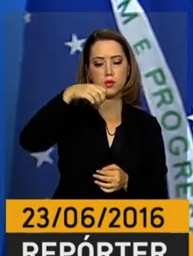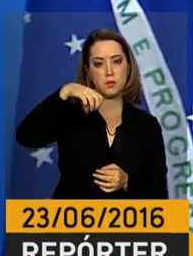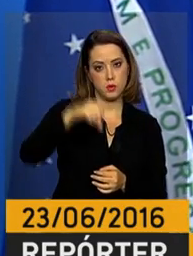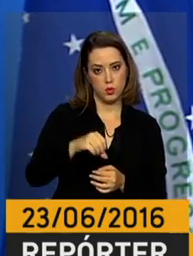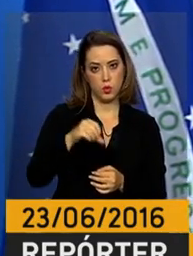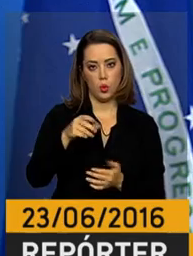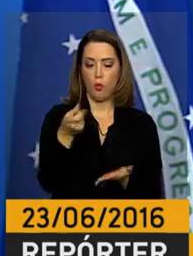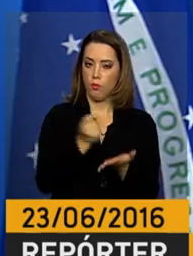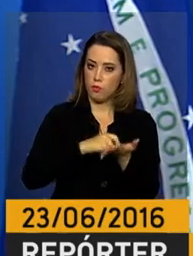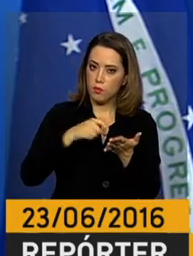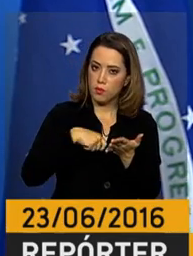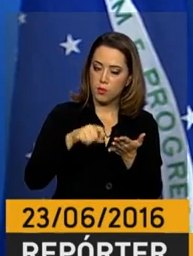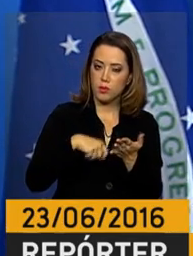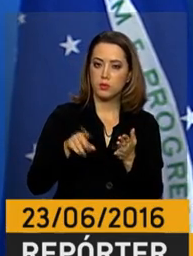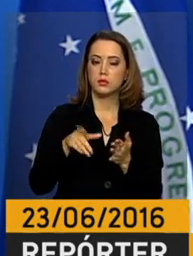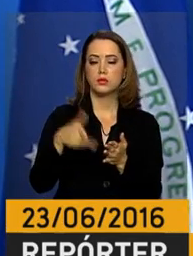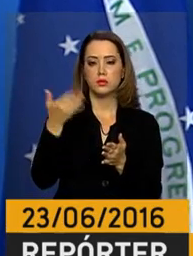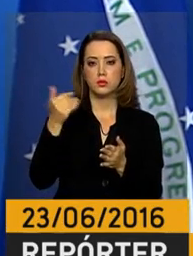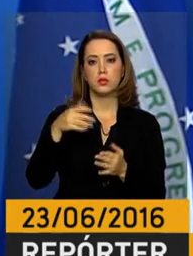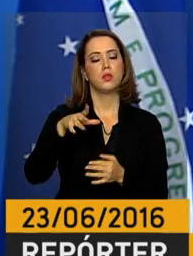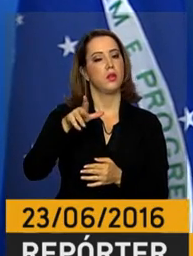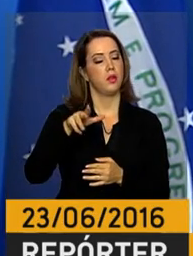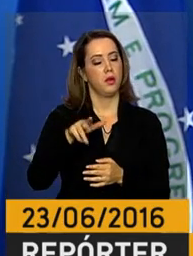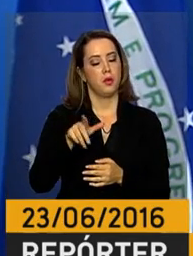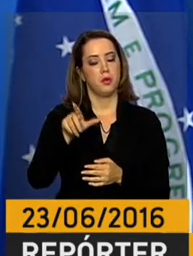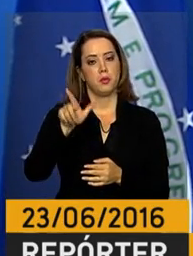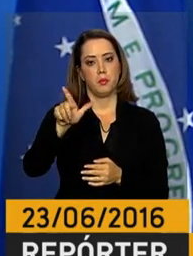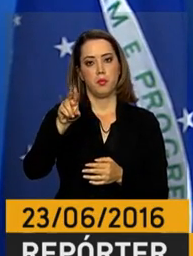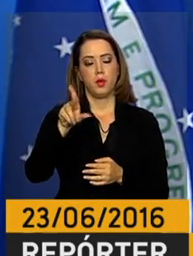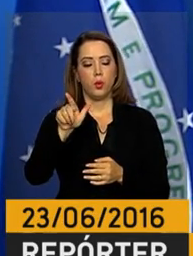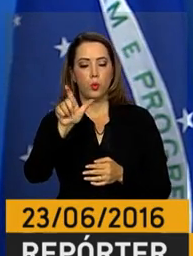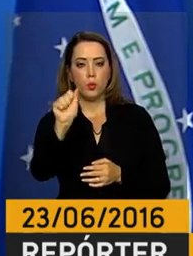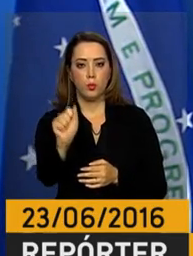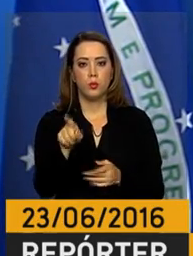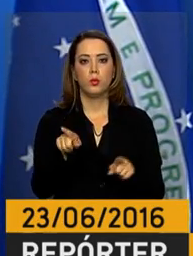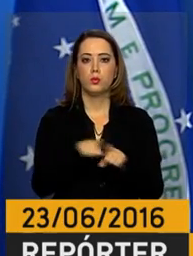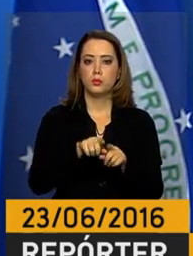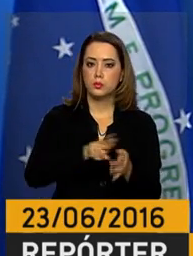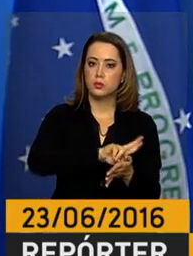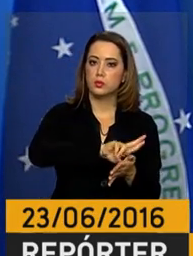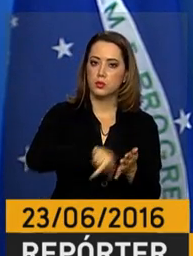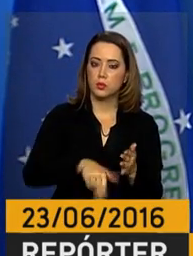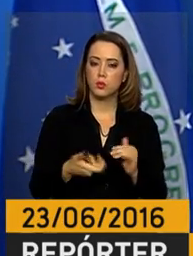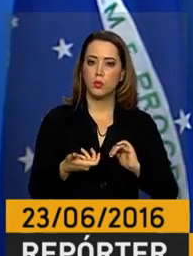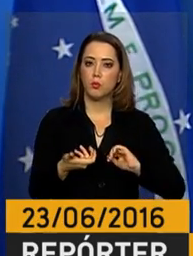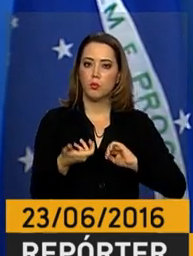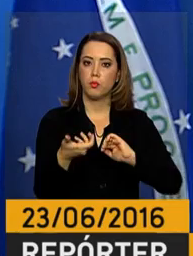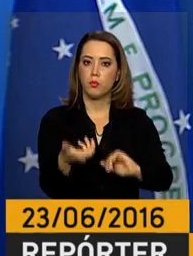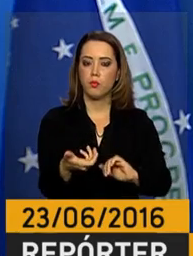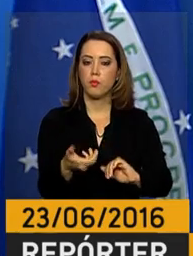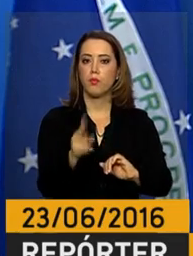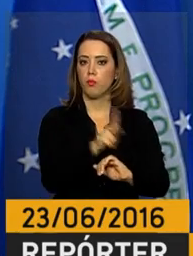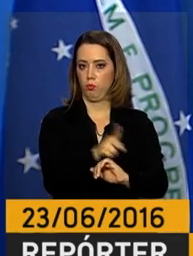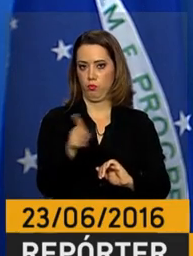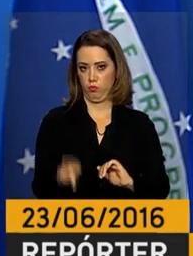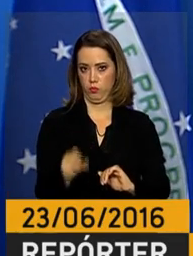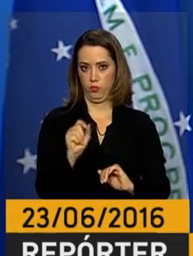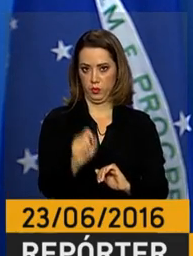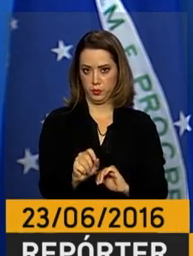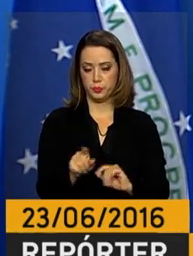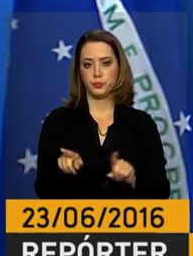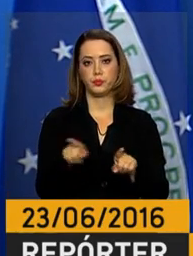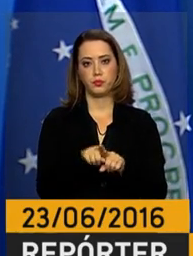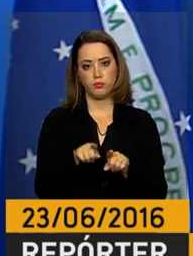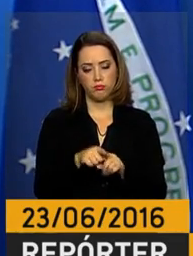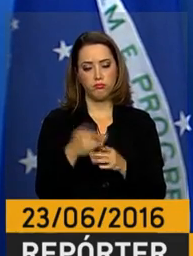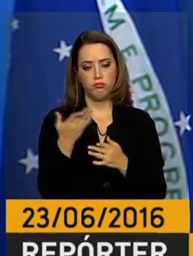Silva pelo presidente do senado federal Senador José sarnei pelo presidente da Câmara dos Deputados que na época era